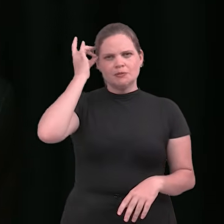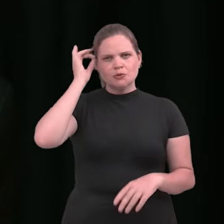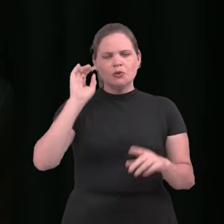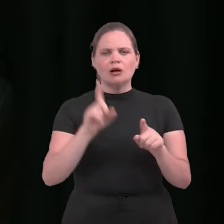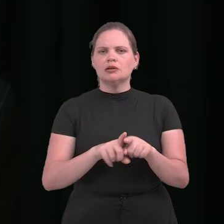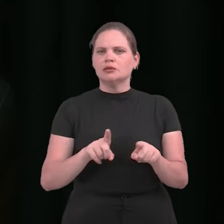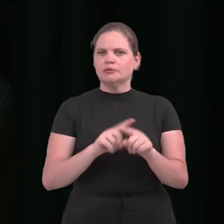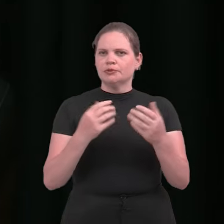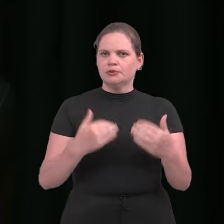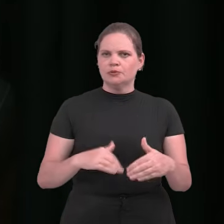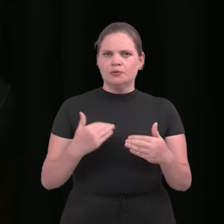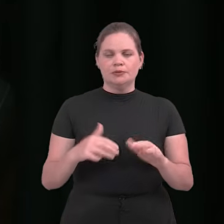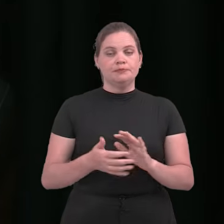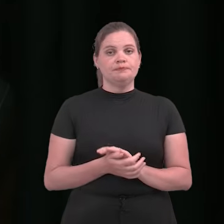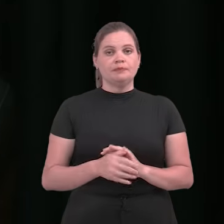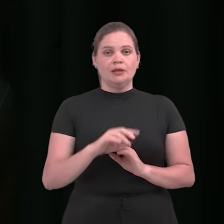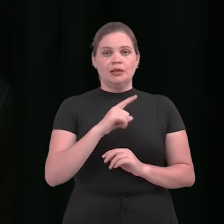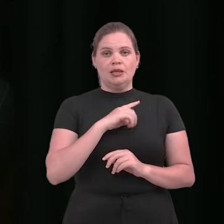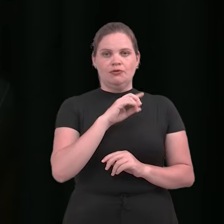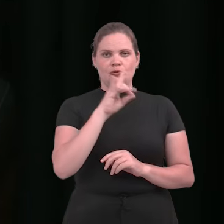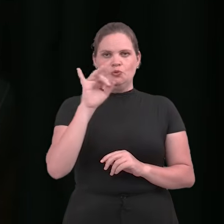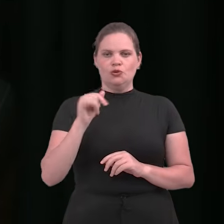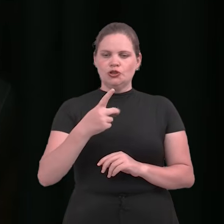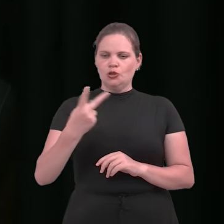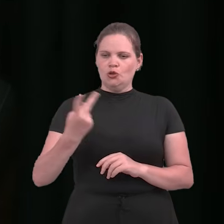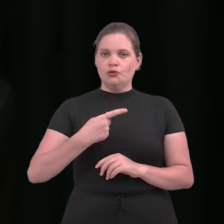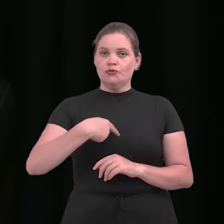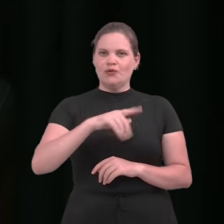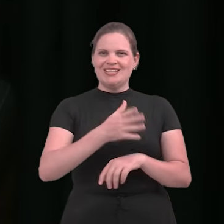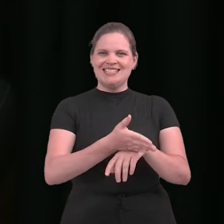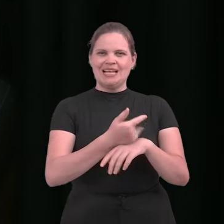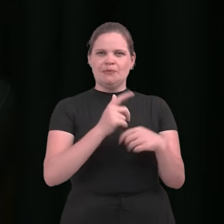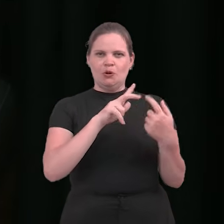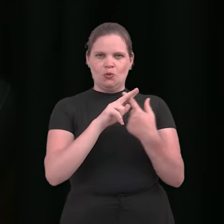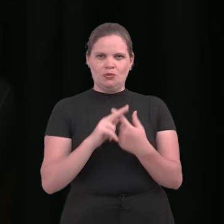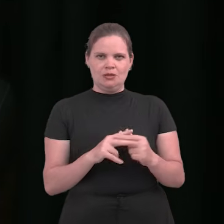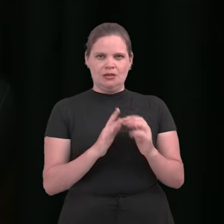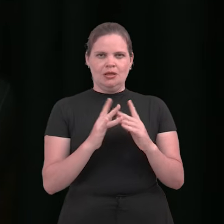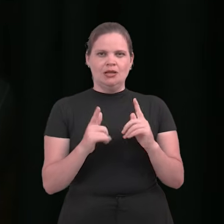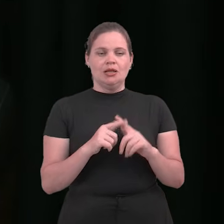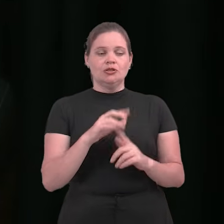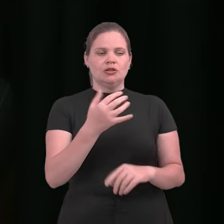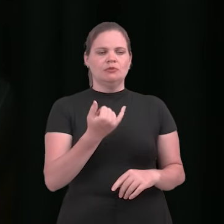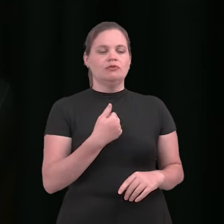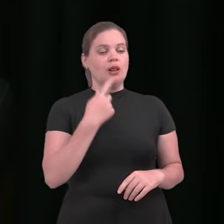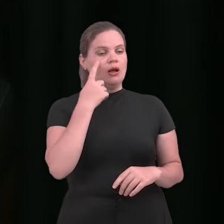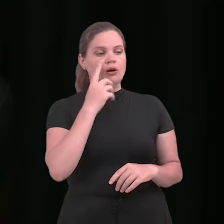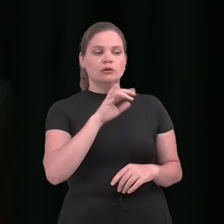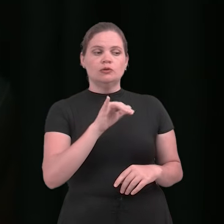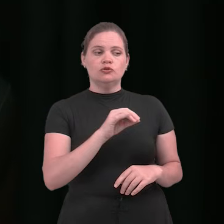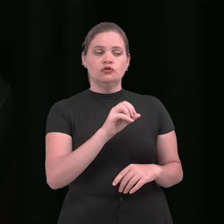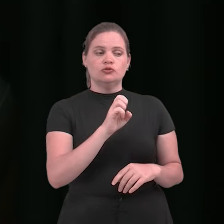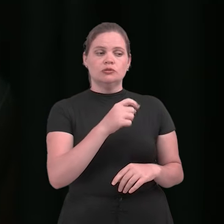concursos. E aí teve um dia nessa manutenção da igreja que o Luiz falou para mim, José, você tem que mudar de